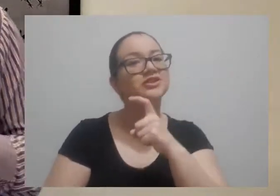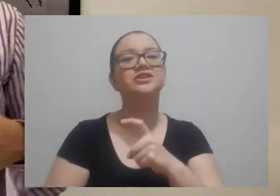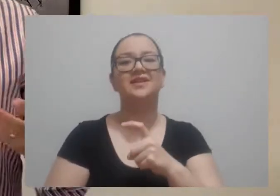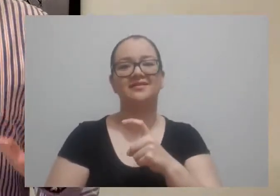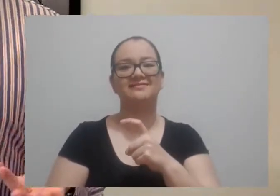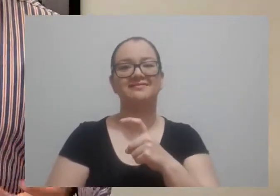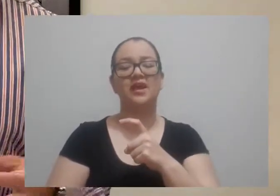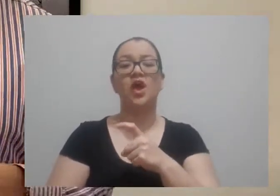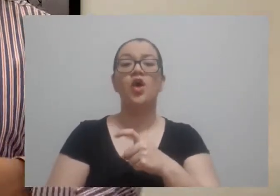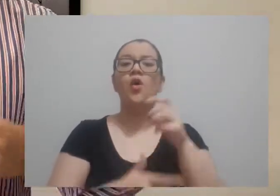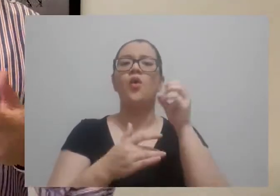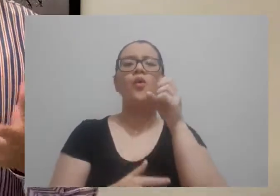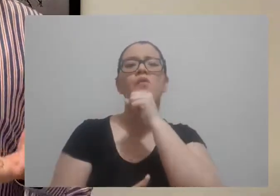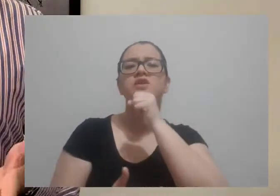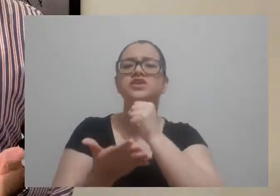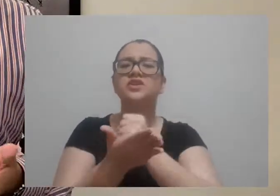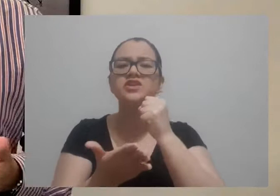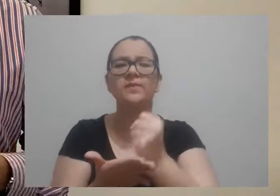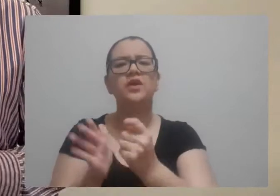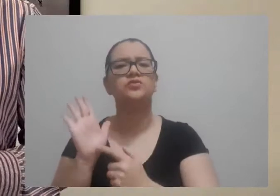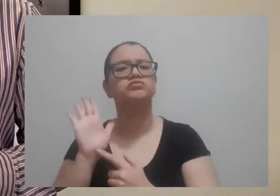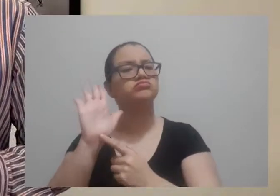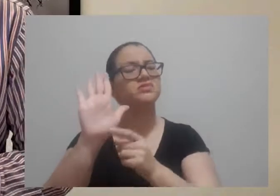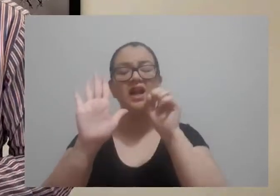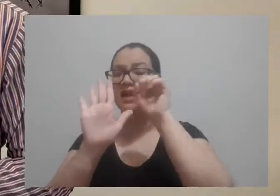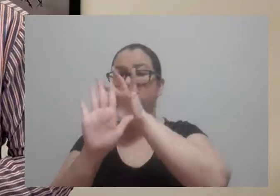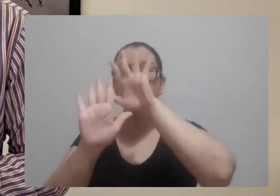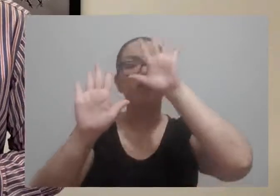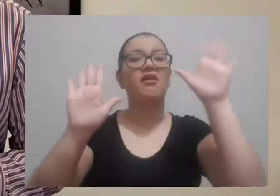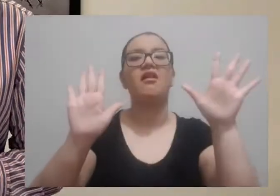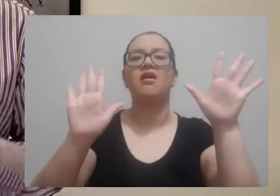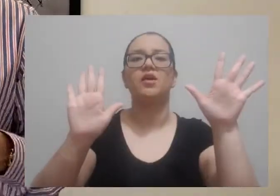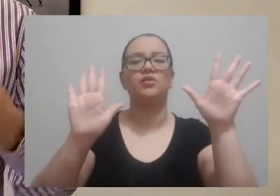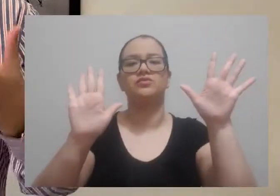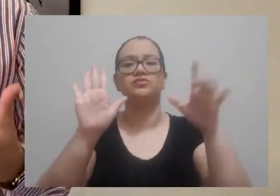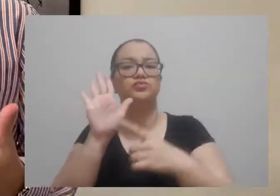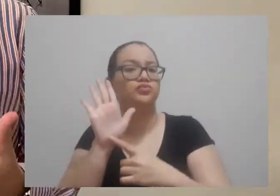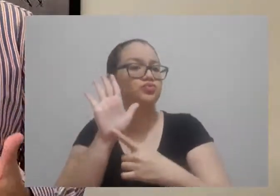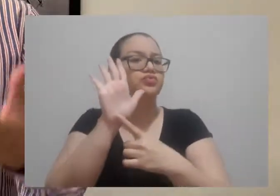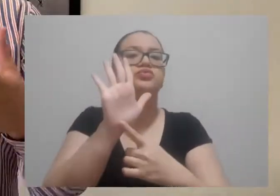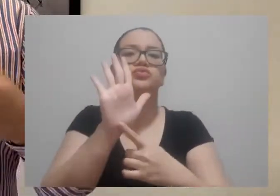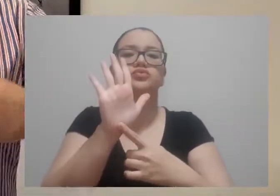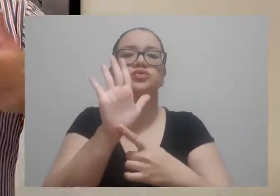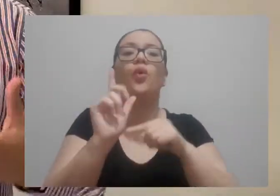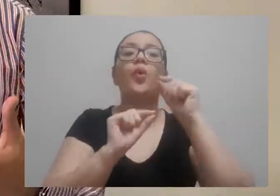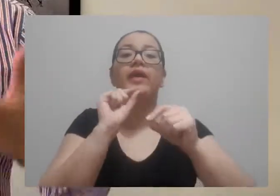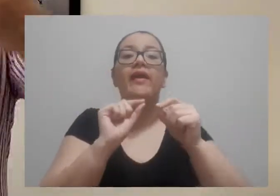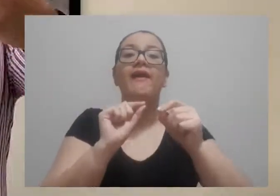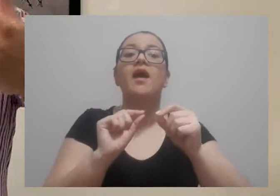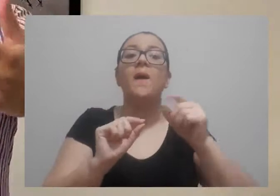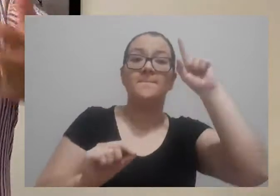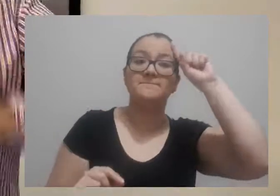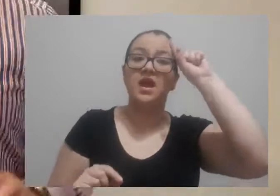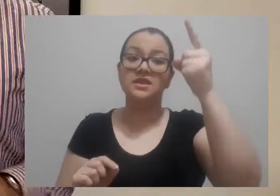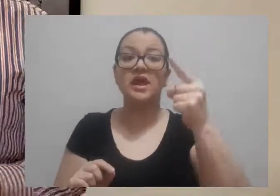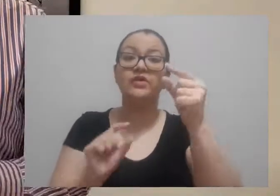de forma muito clara, de forma muito evidente, que o mandamento se dava apenas